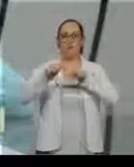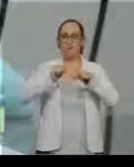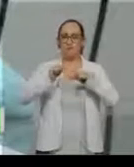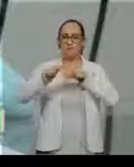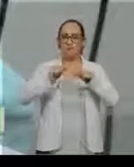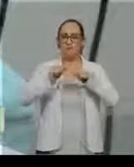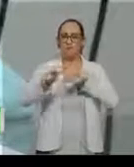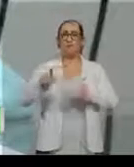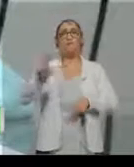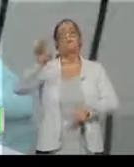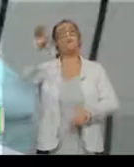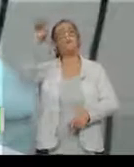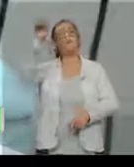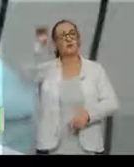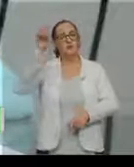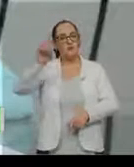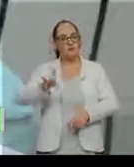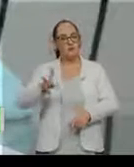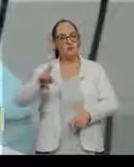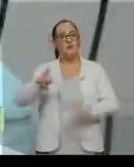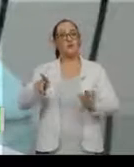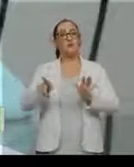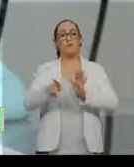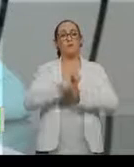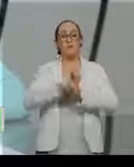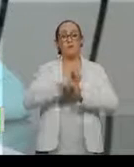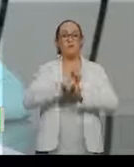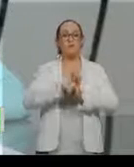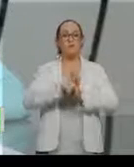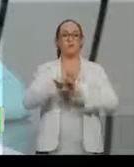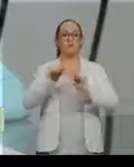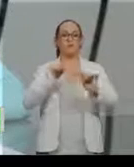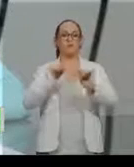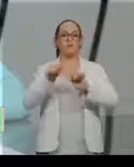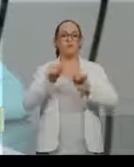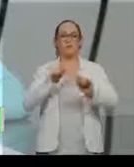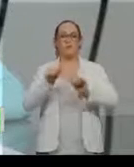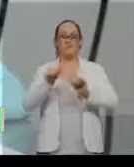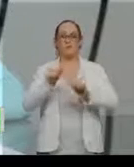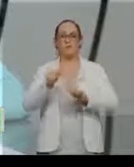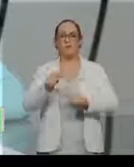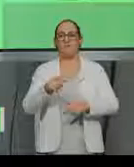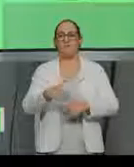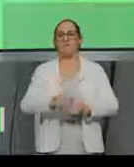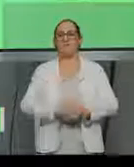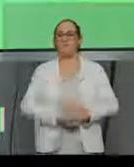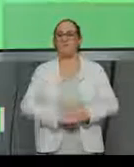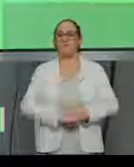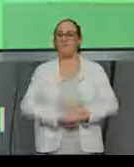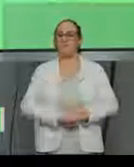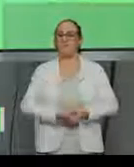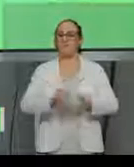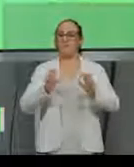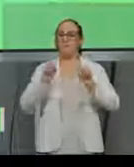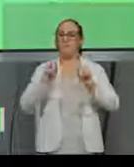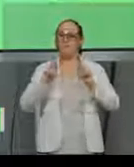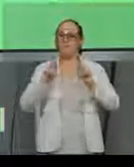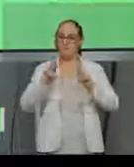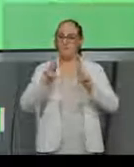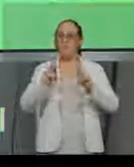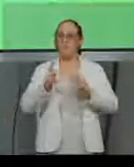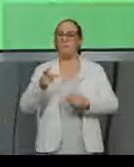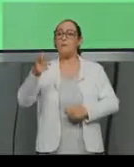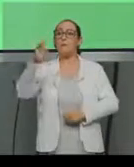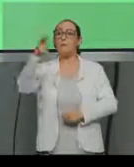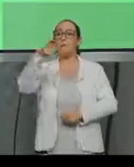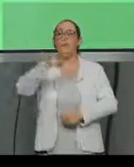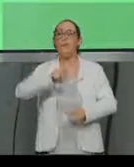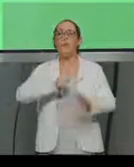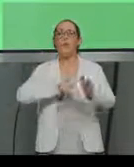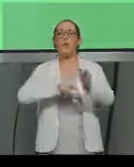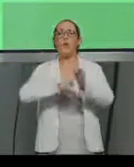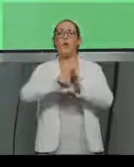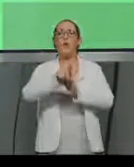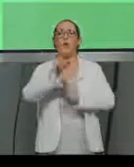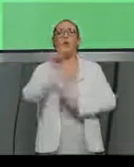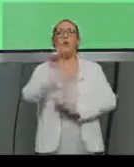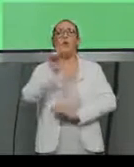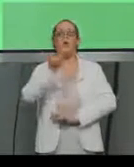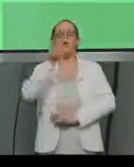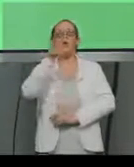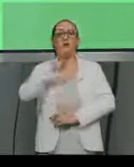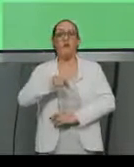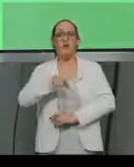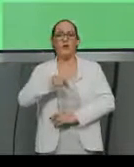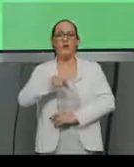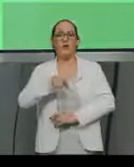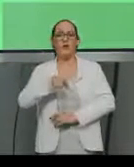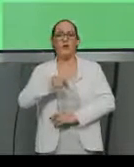direitos que pertencem aos trabalhadores. Ok, vamos para a próxima. Nossa próxima dúvida agora é uma dúvida de